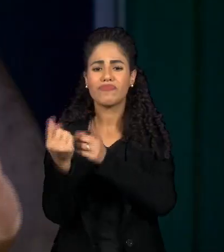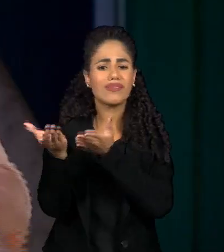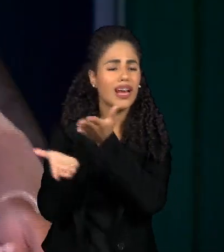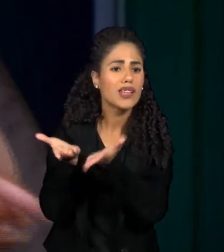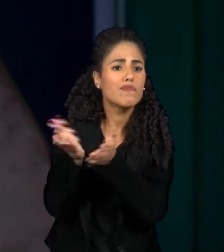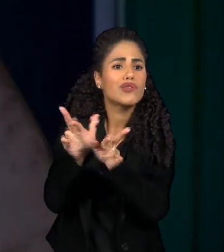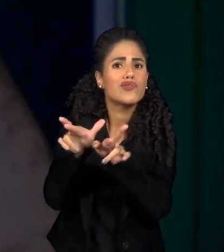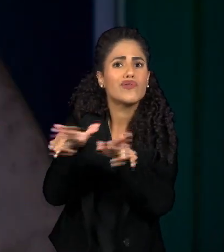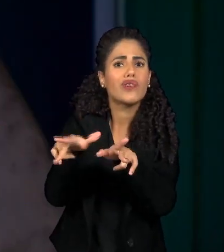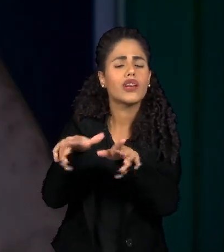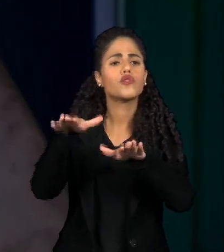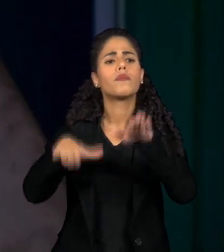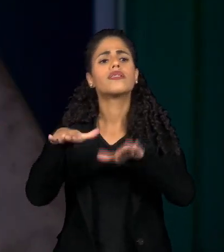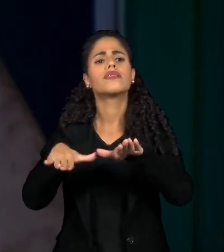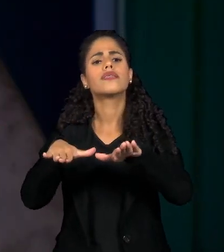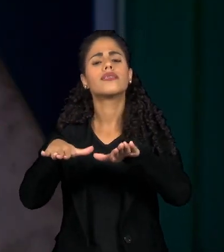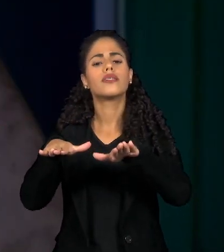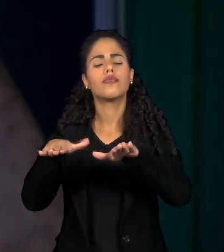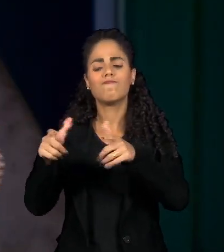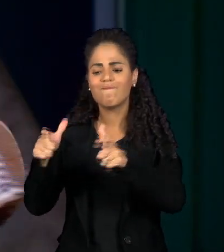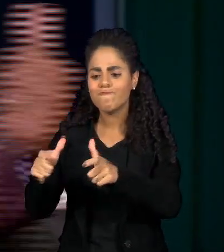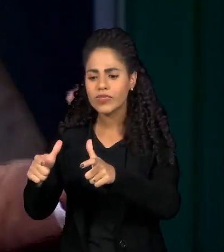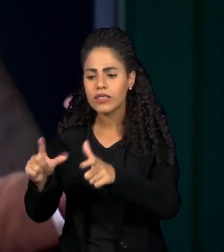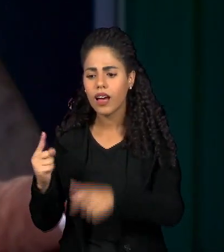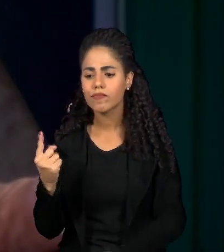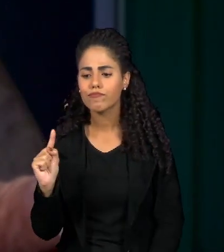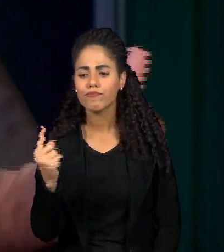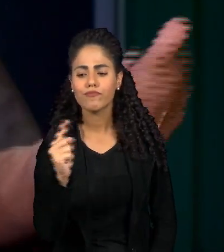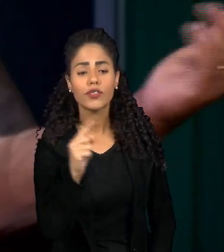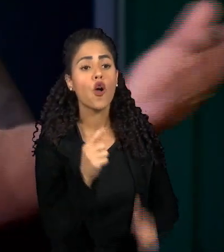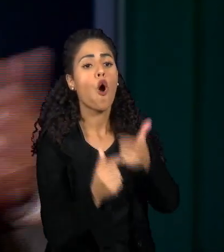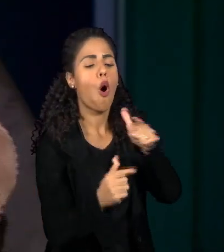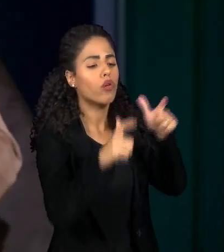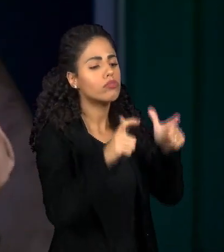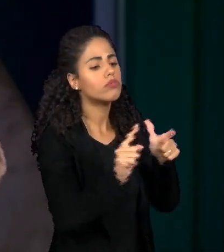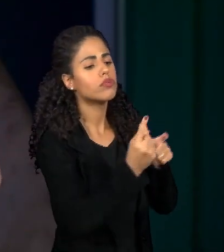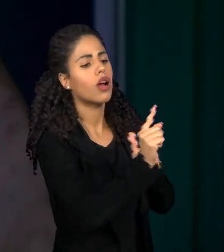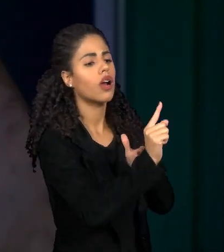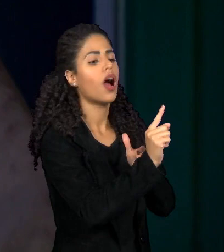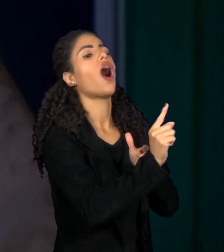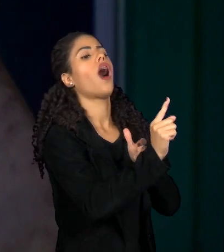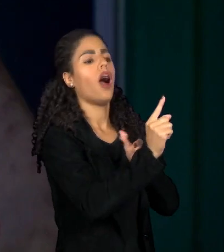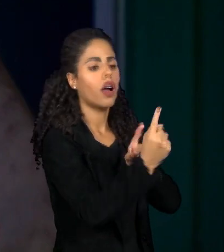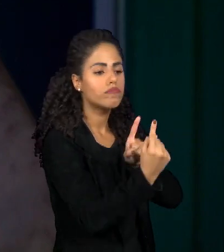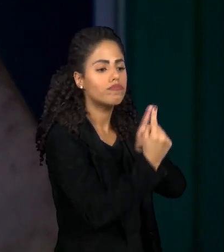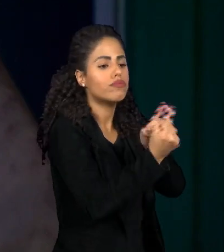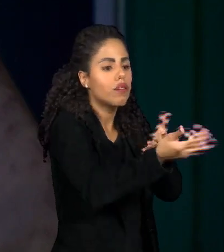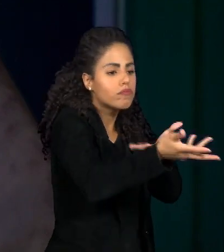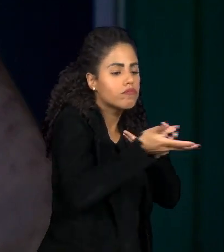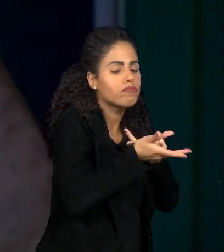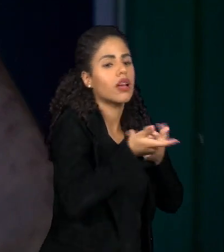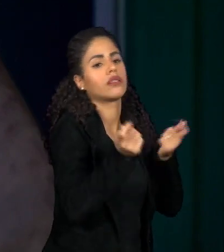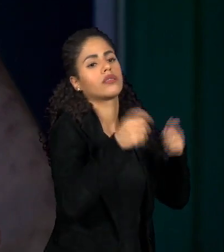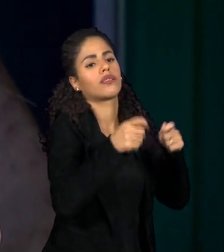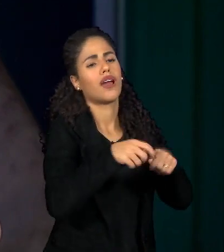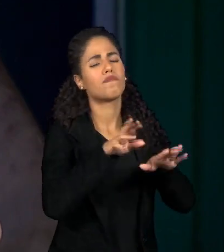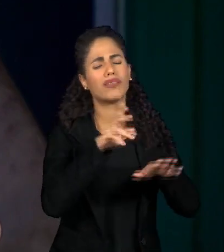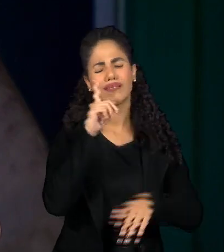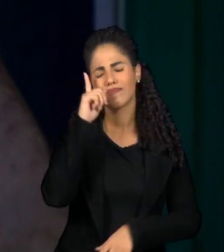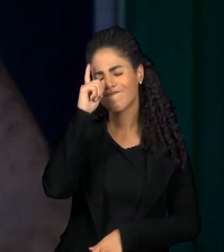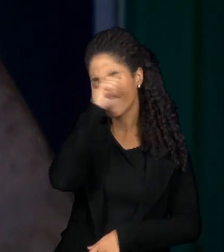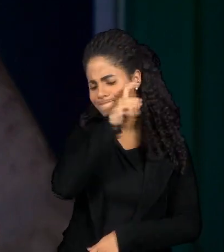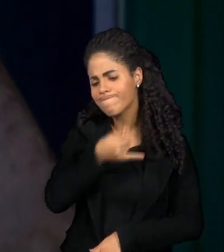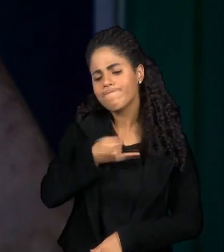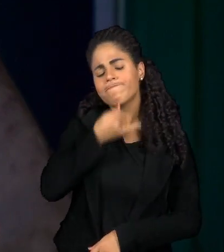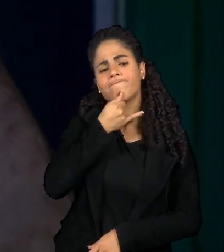no mais das vezes, ele sai de um estabelecimento, vai para o outro e pode receber um acolhimento, né? Mas é muito triste